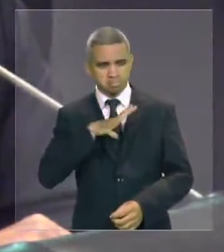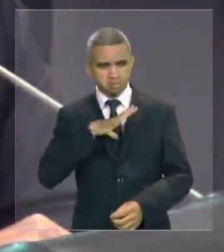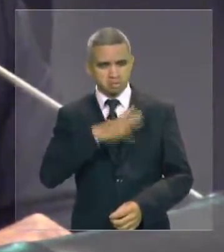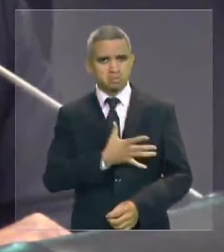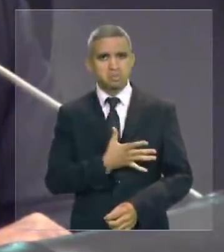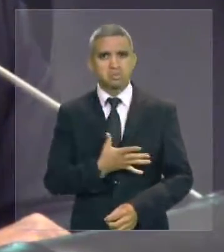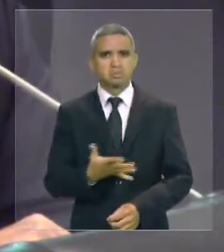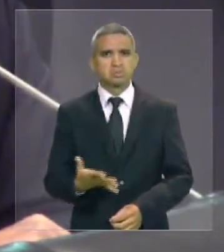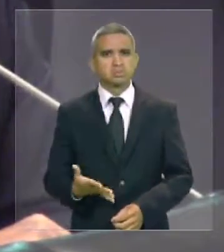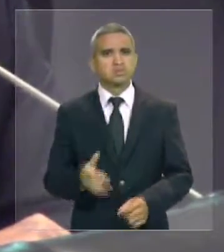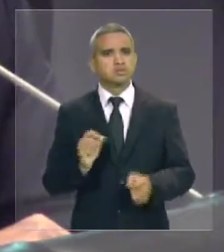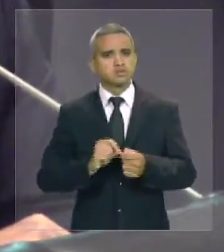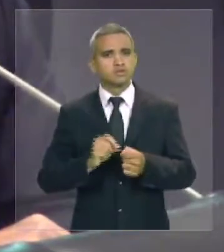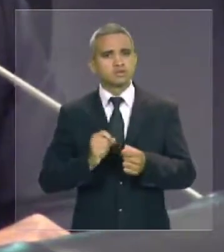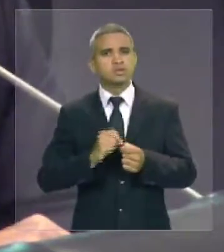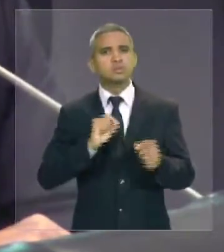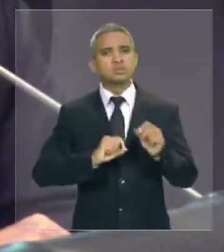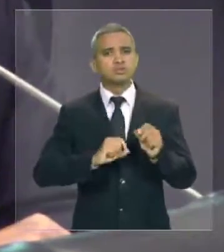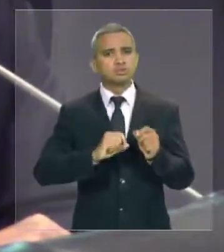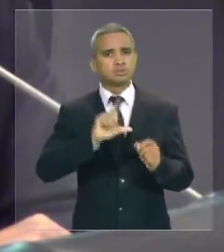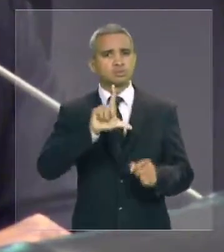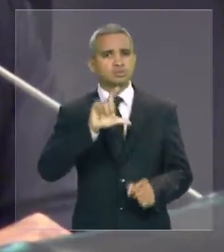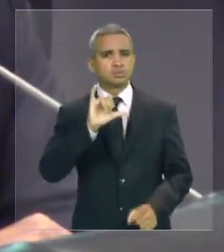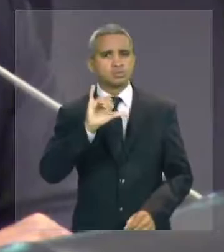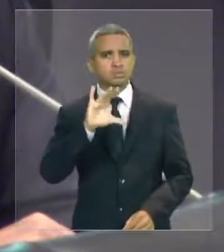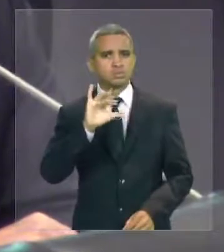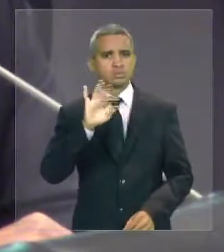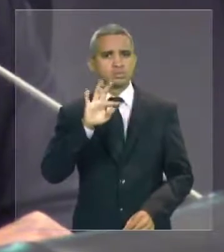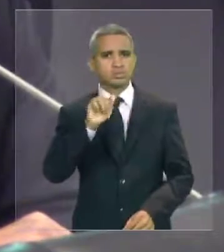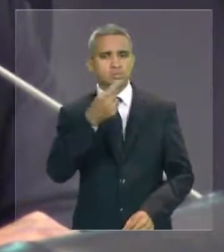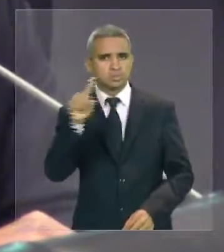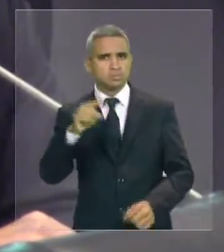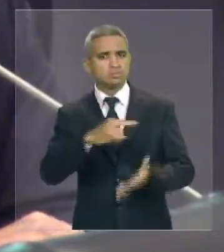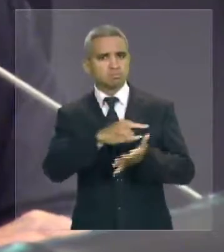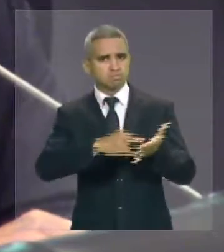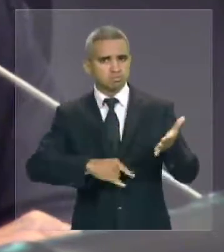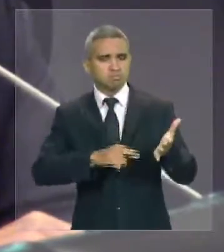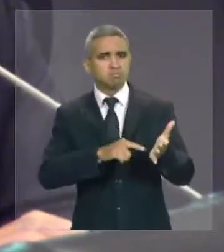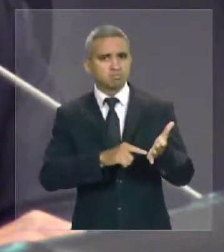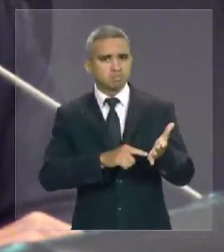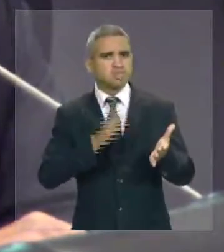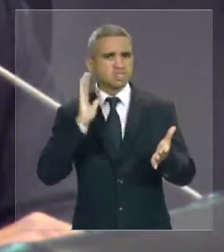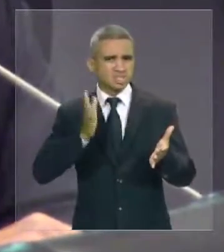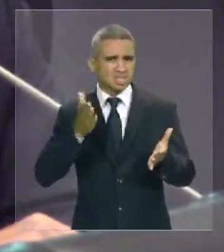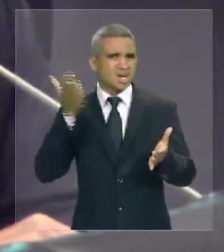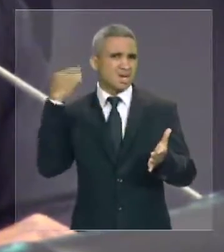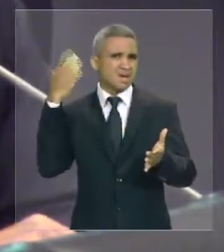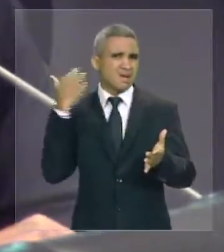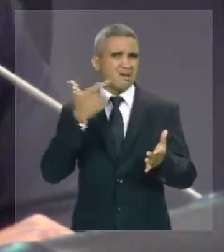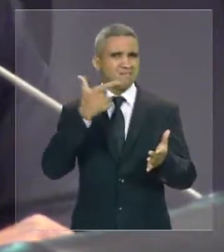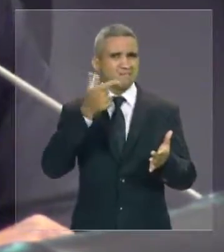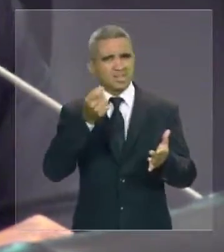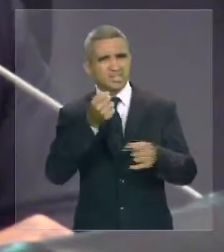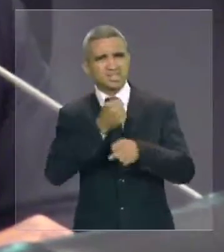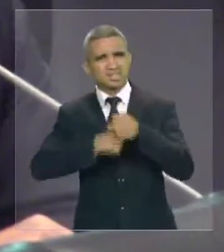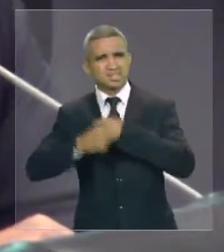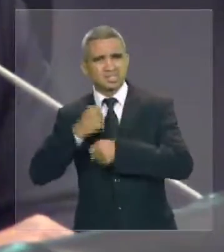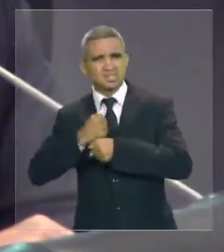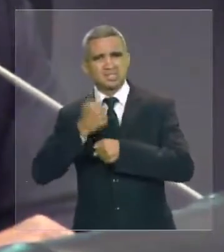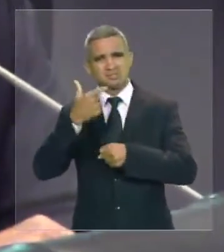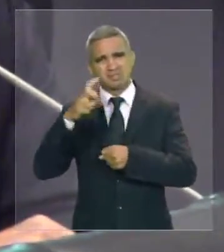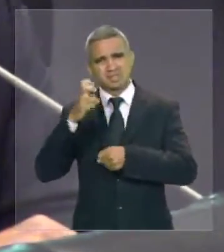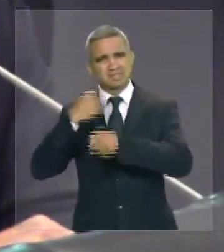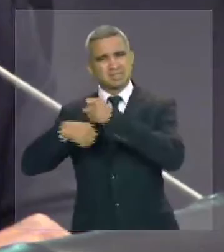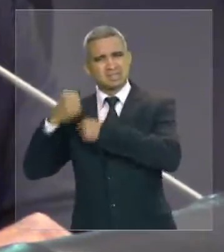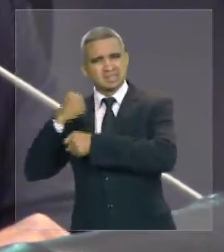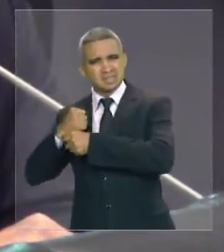essa licitação, que vários prefeitos já tentaram ao longo de 20, 25 anos. Queria dizer que